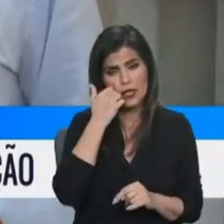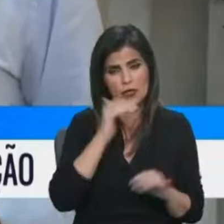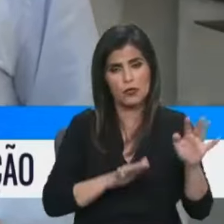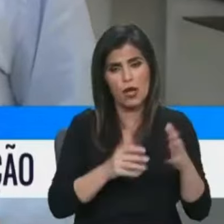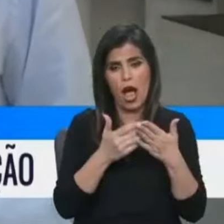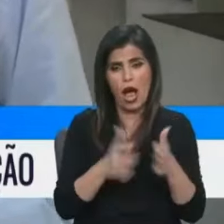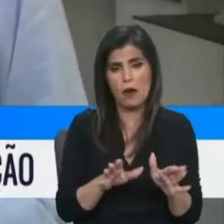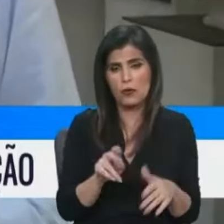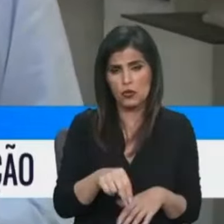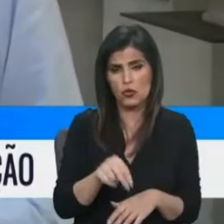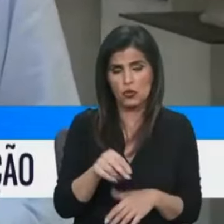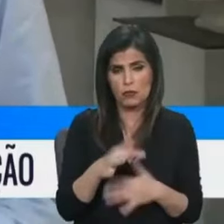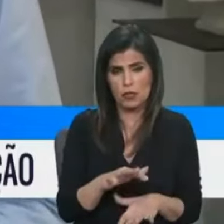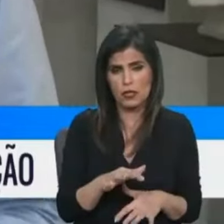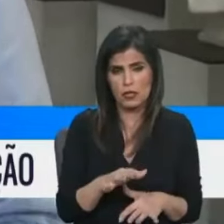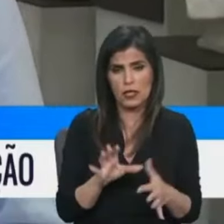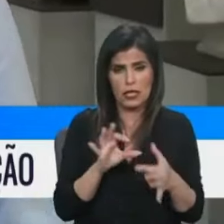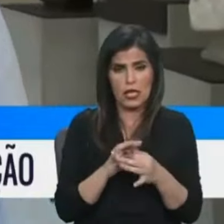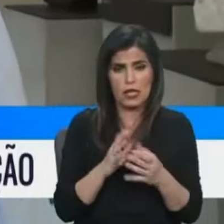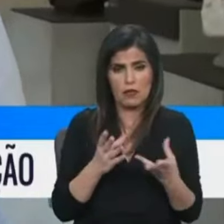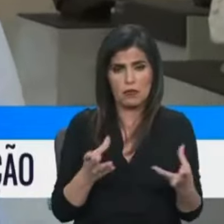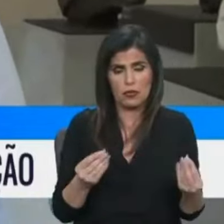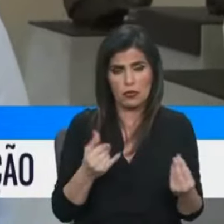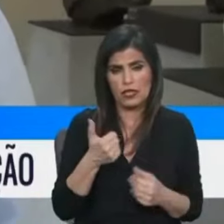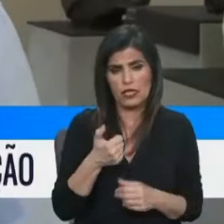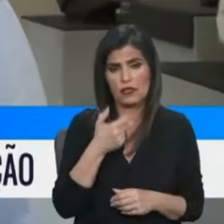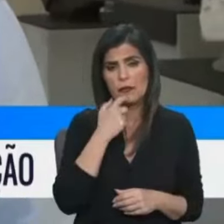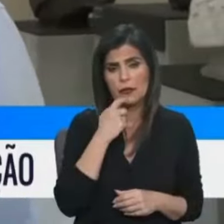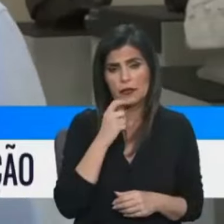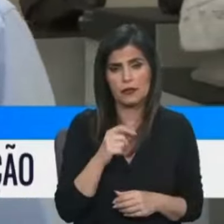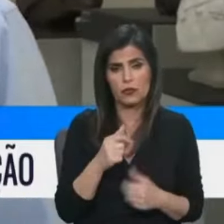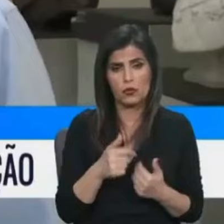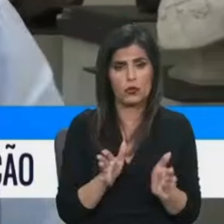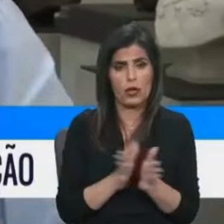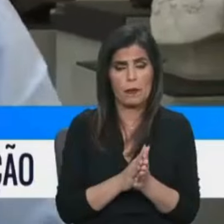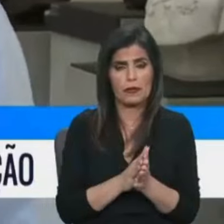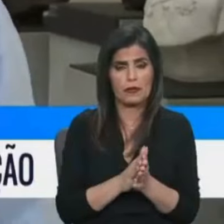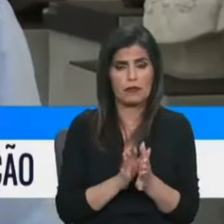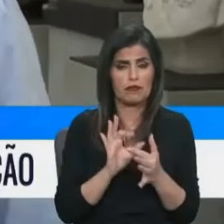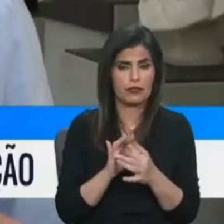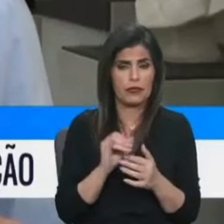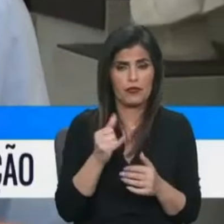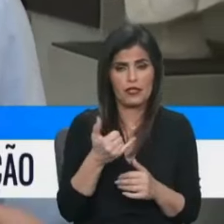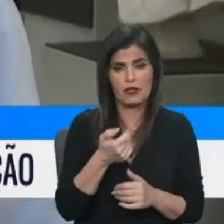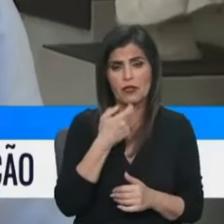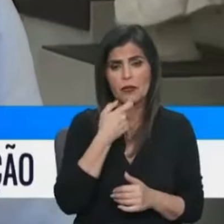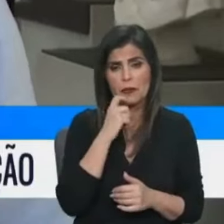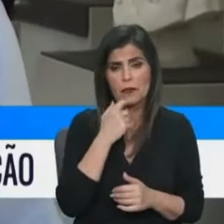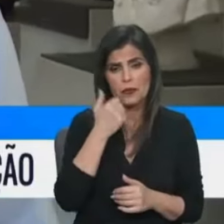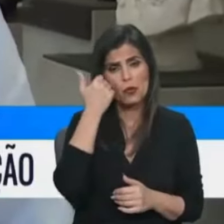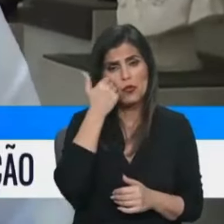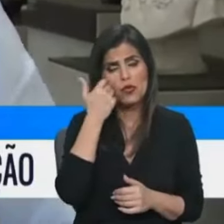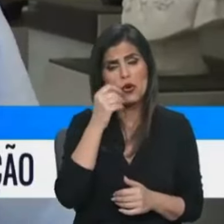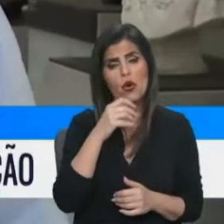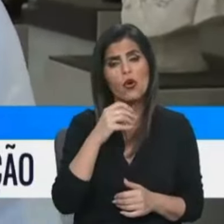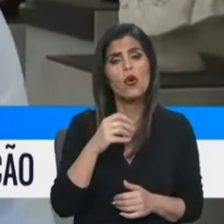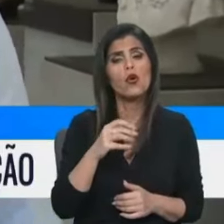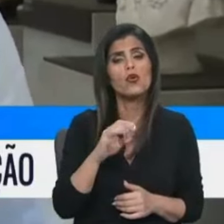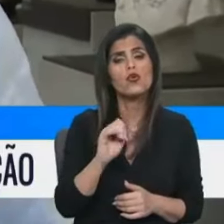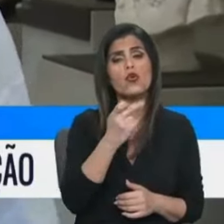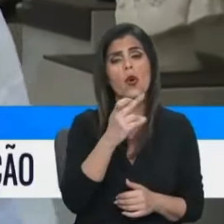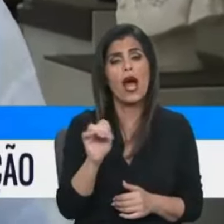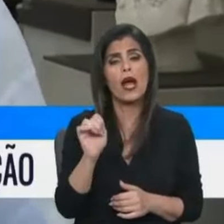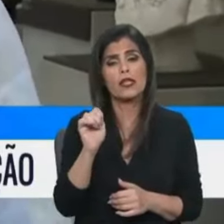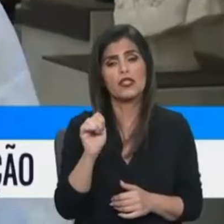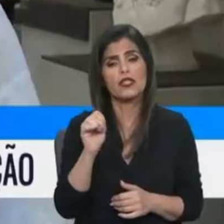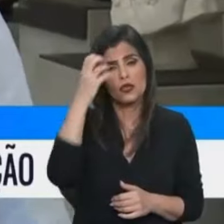mas de alguma forma está muito ligada ao 25 de Abril. Está totalmente ligado ao 25 de Abril. O Museu Soares Reis, ao longo da sua